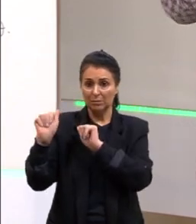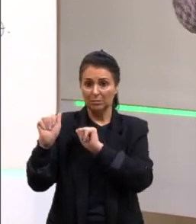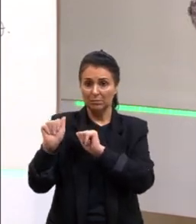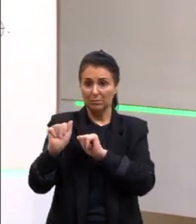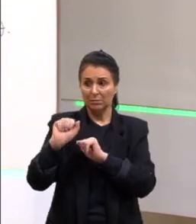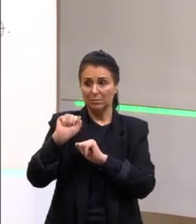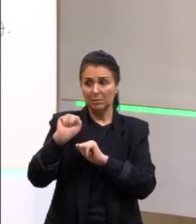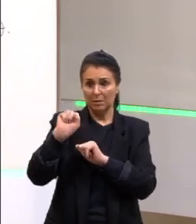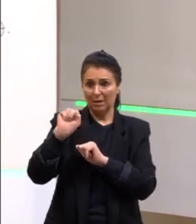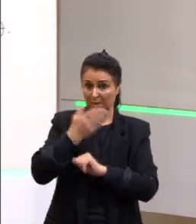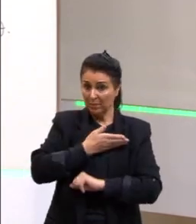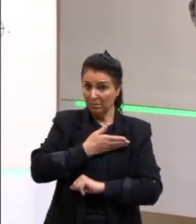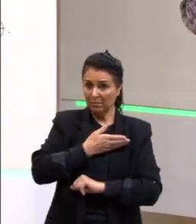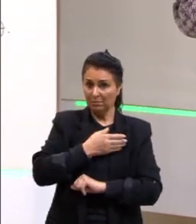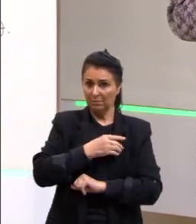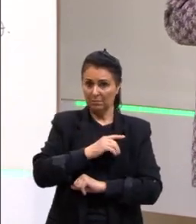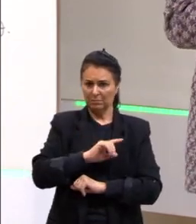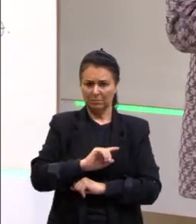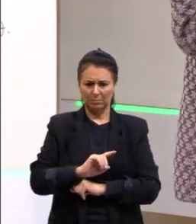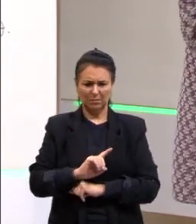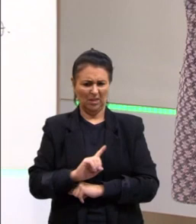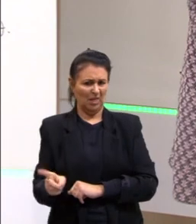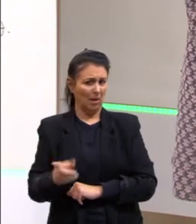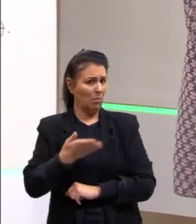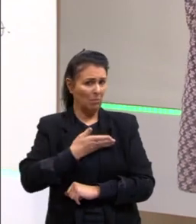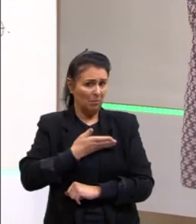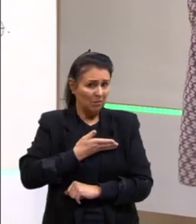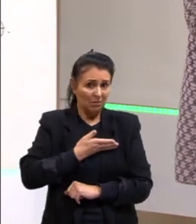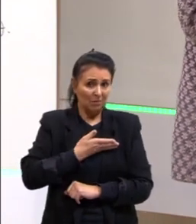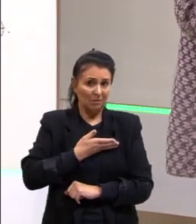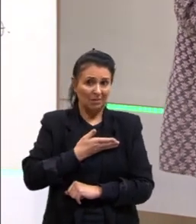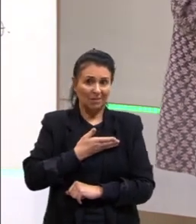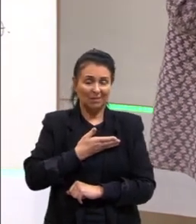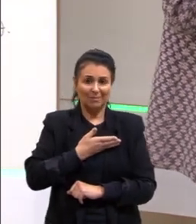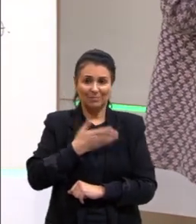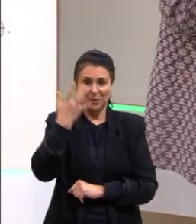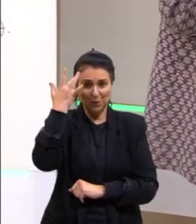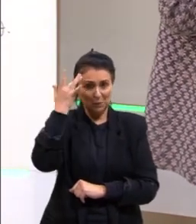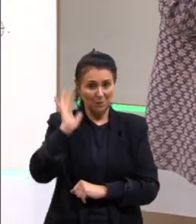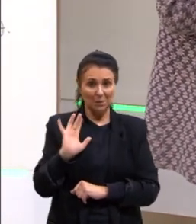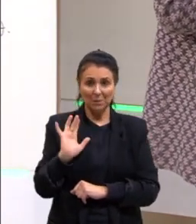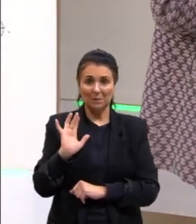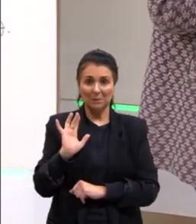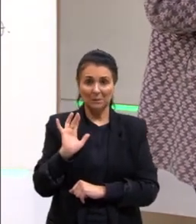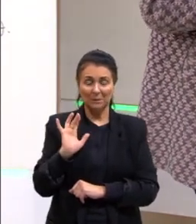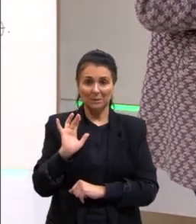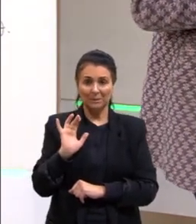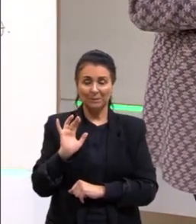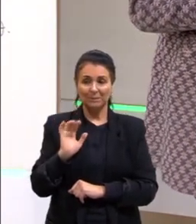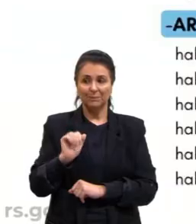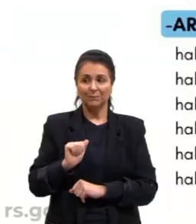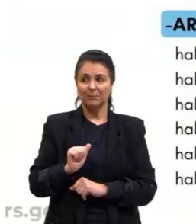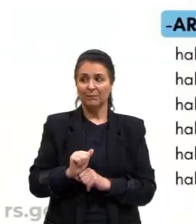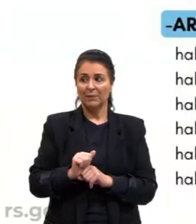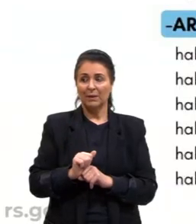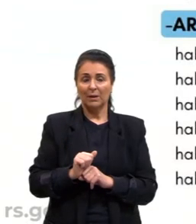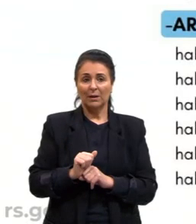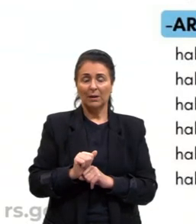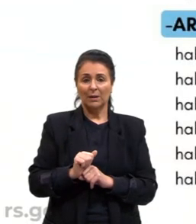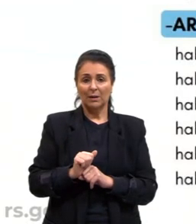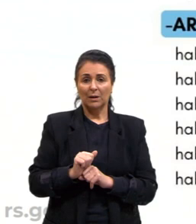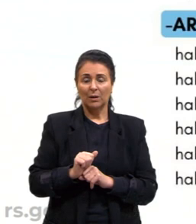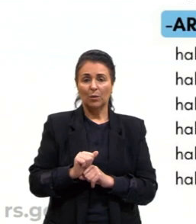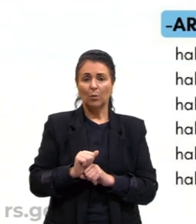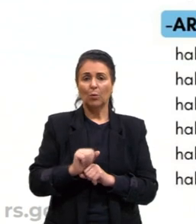já foram né outra que a gente poderia o que a gente poderia colocar aqui né